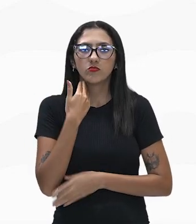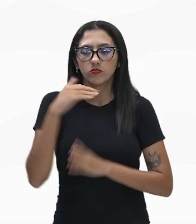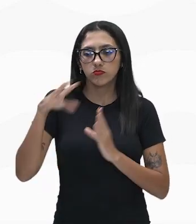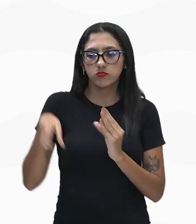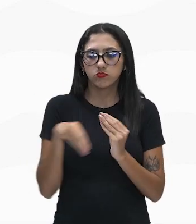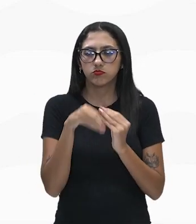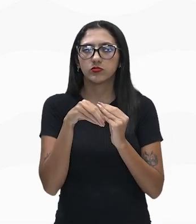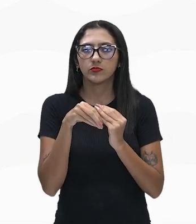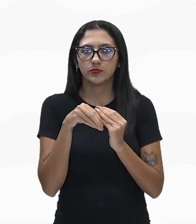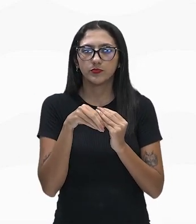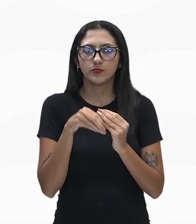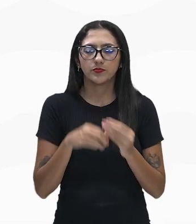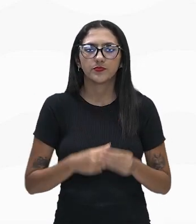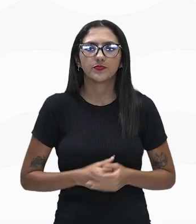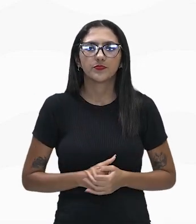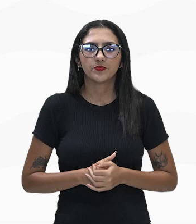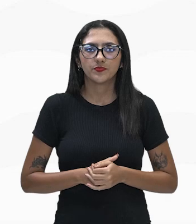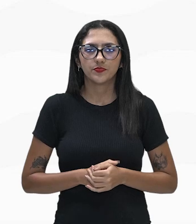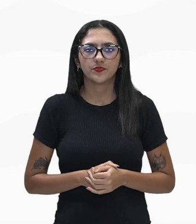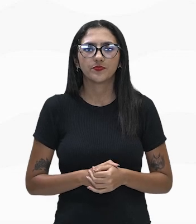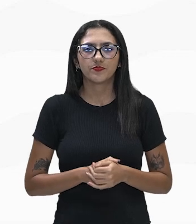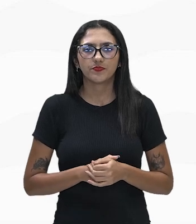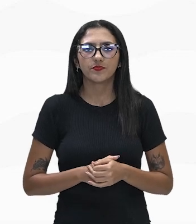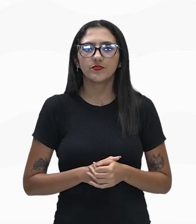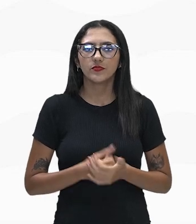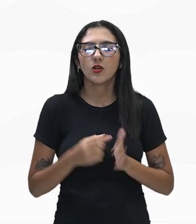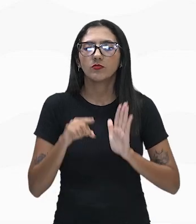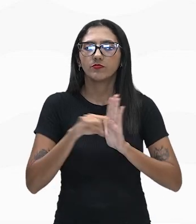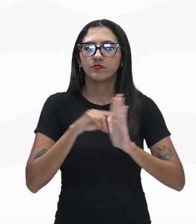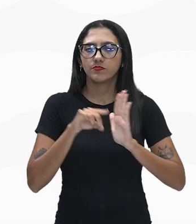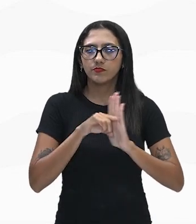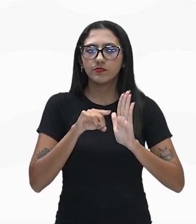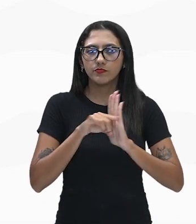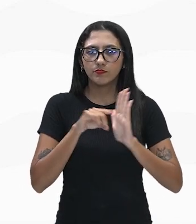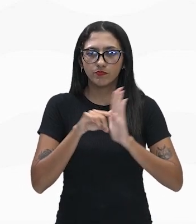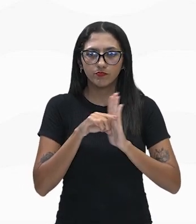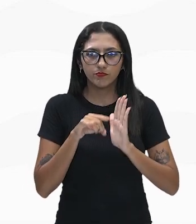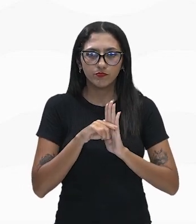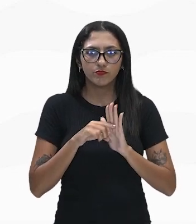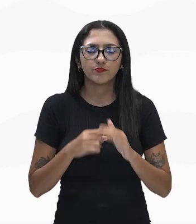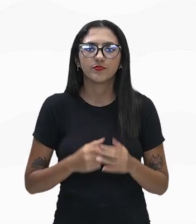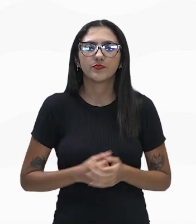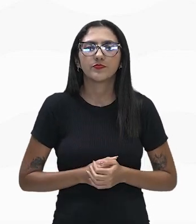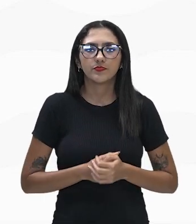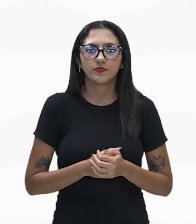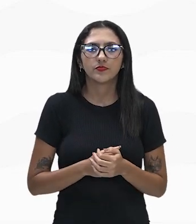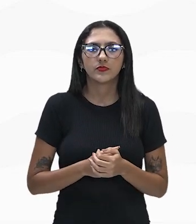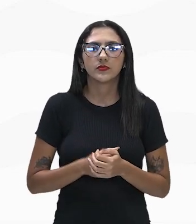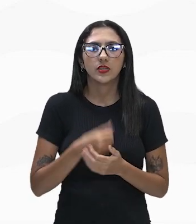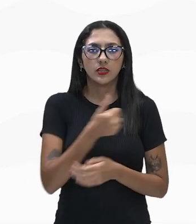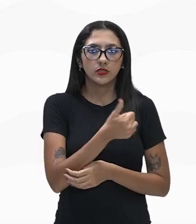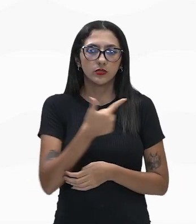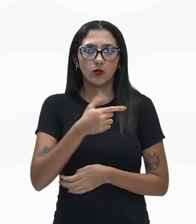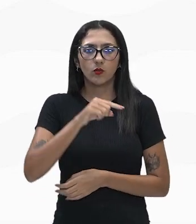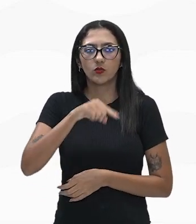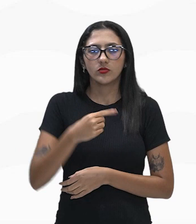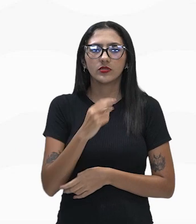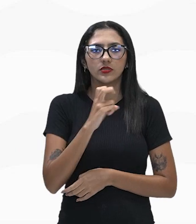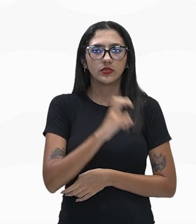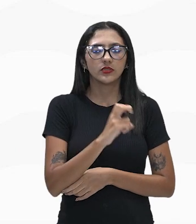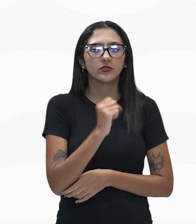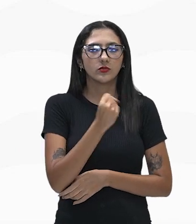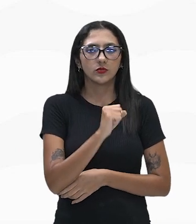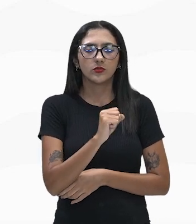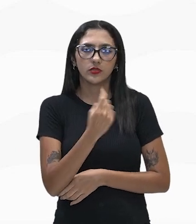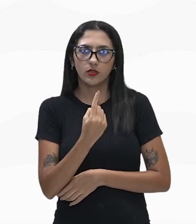gente considera apenas os 40 mil. Fazendo essa subtração, então, resultou em R$